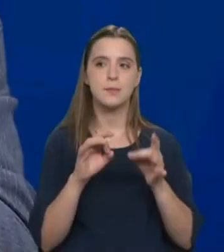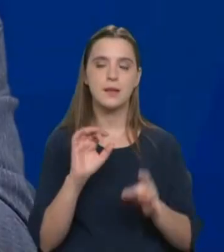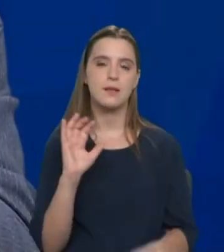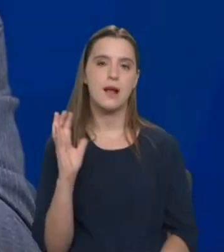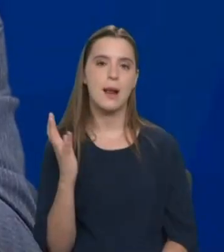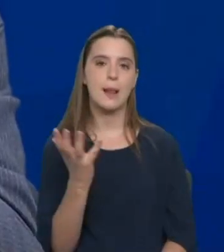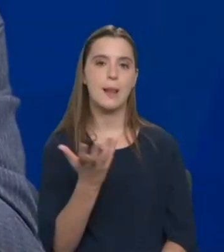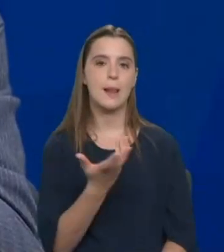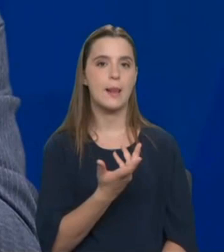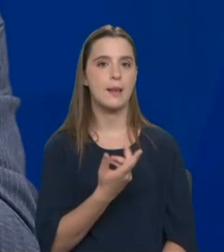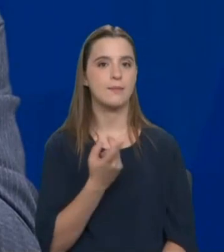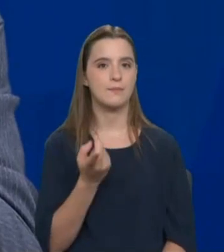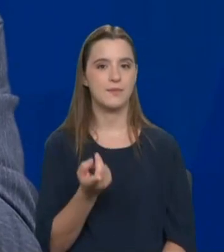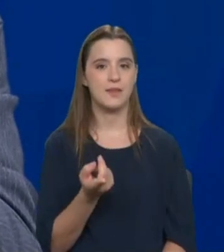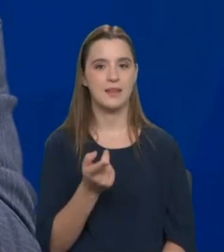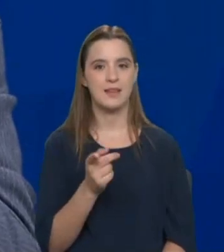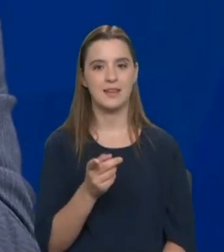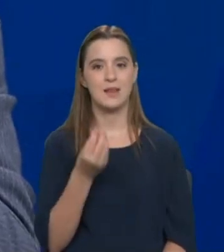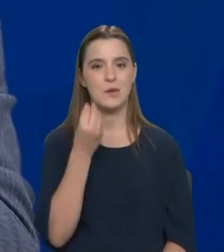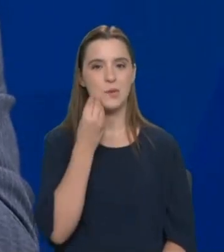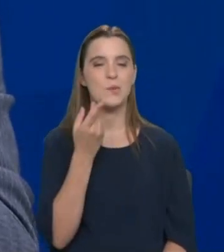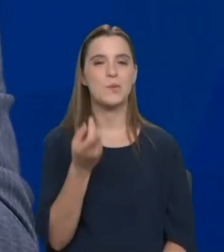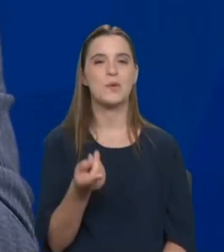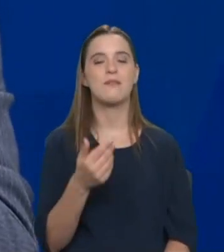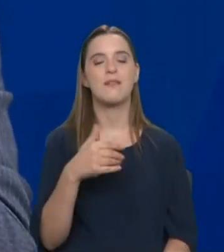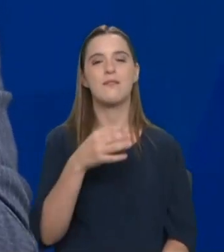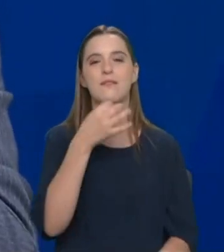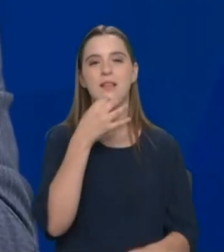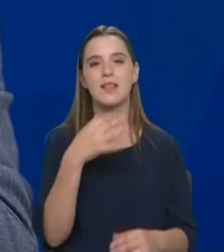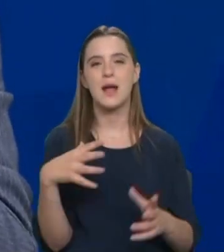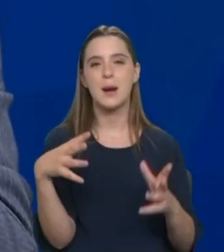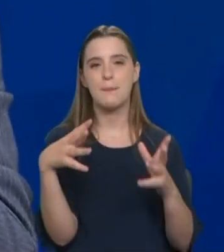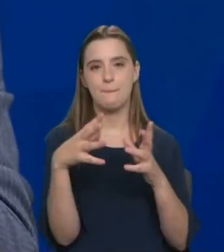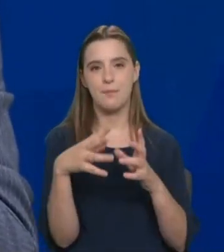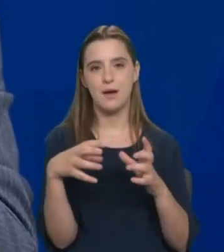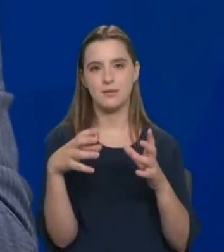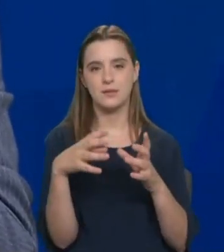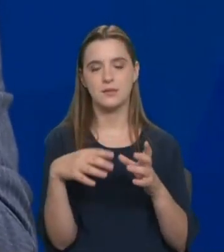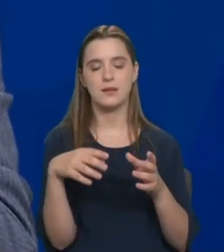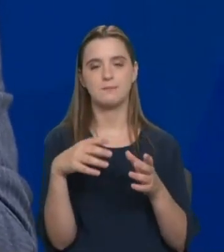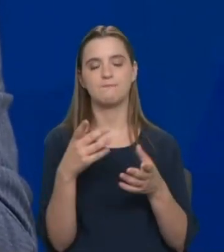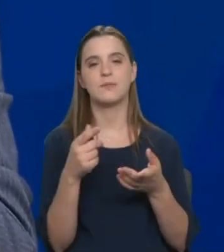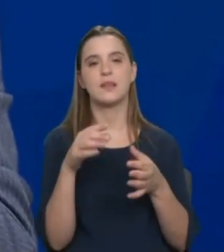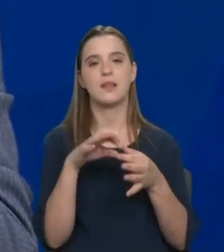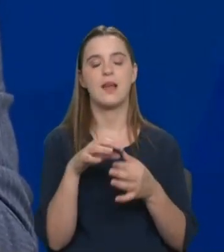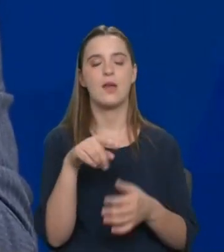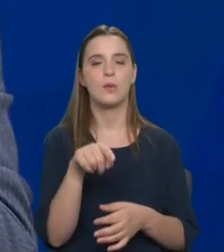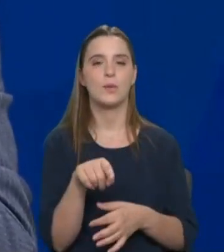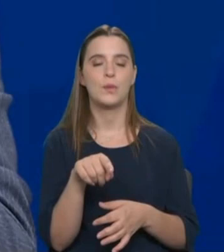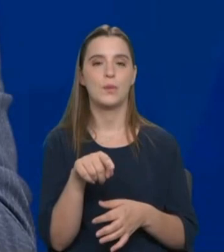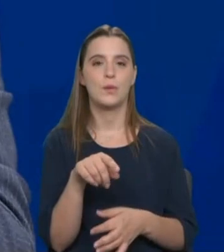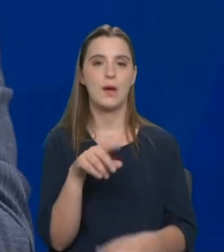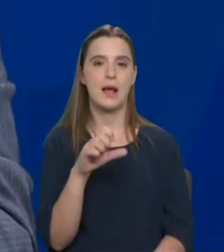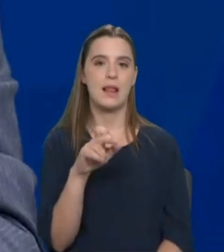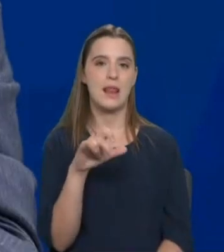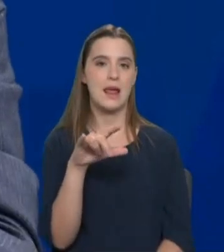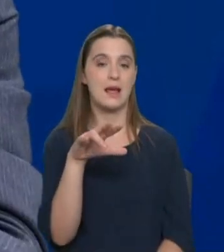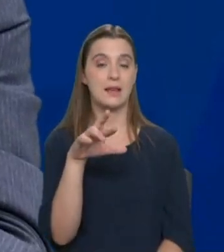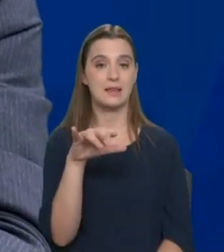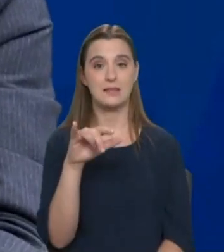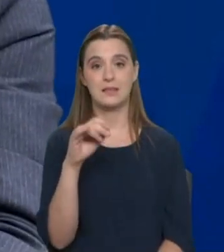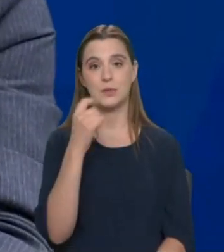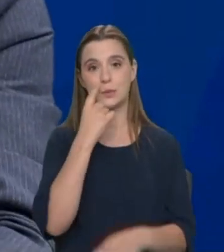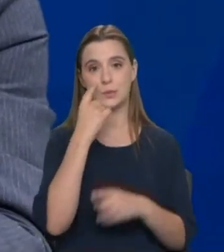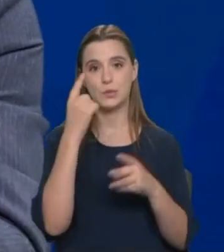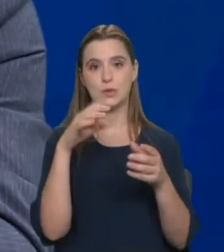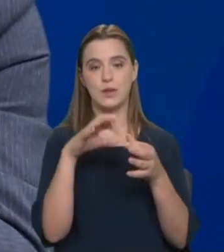pesar a galáxia. Vamos falar sobre a massa da nossa galáxia com uma revelação extraordinária sobre esse mesmo